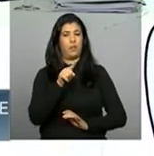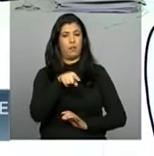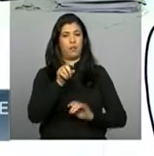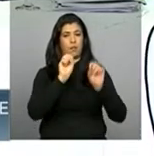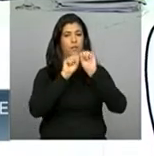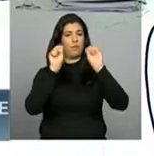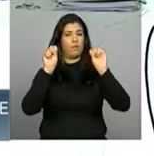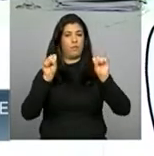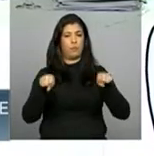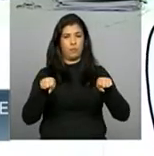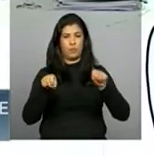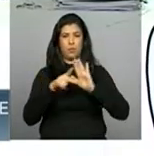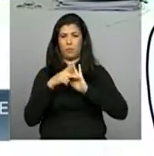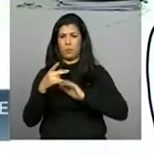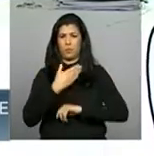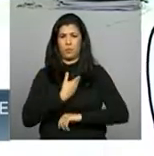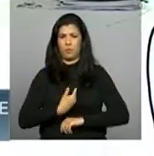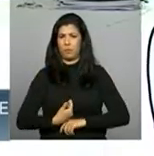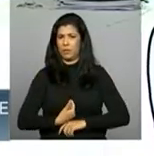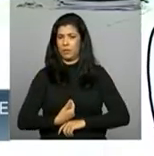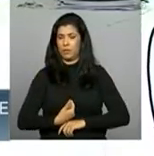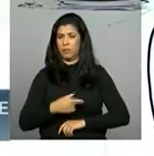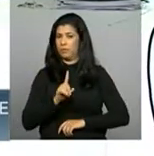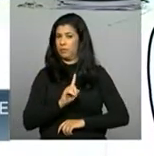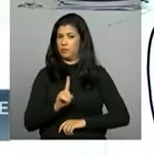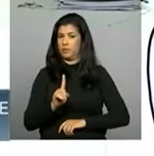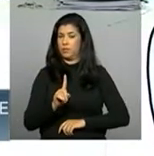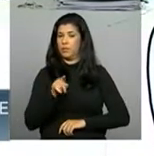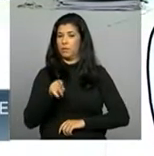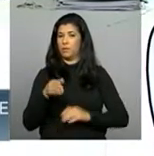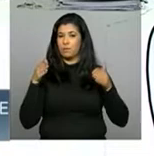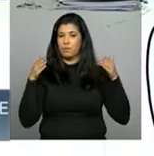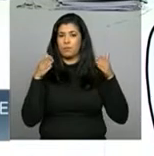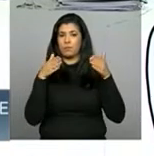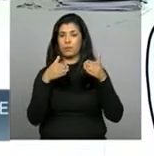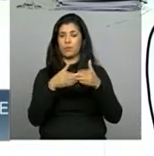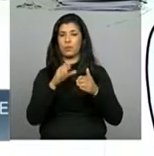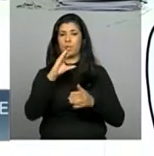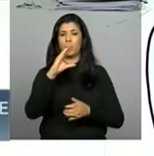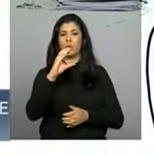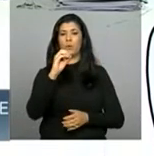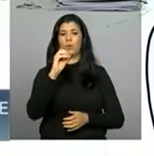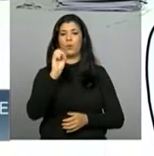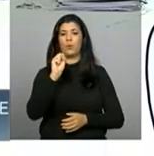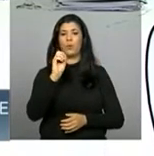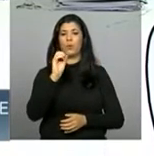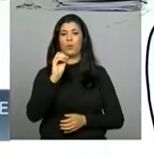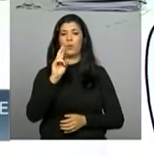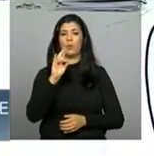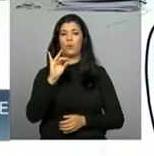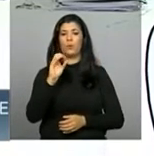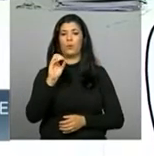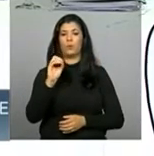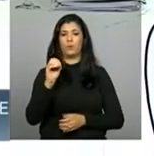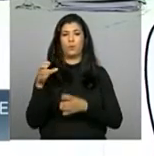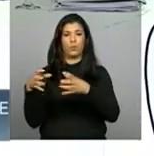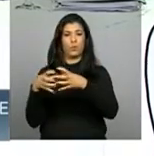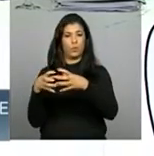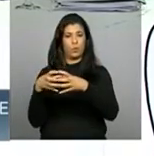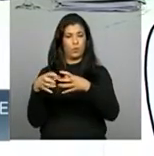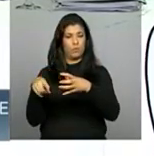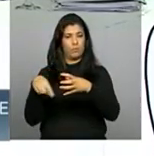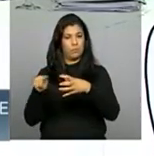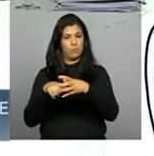não para o governo é um financiamento para o consórcio privado e está